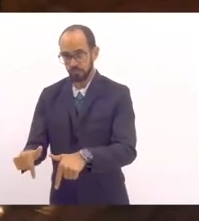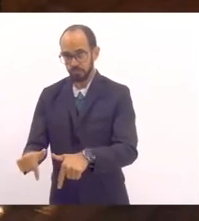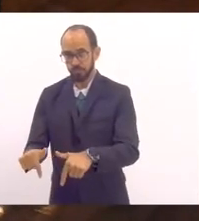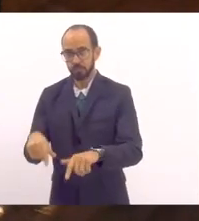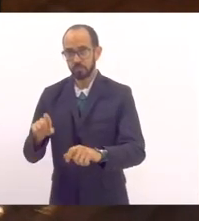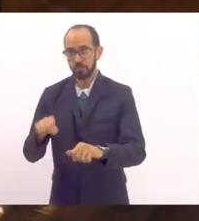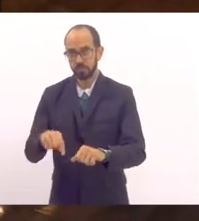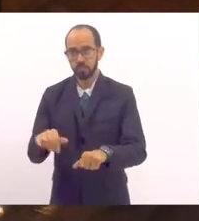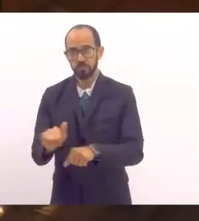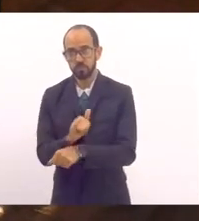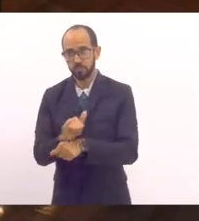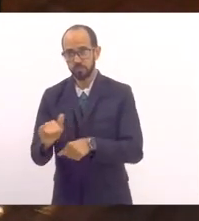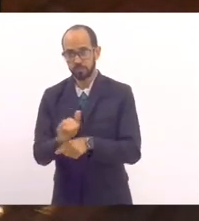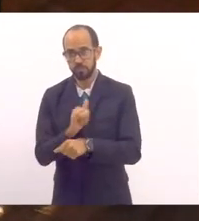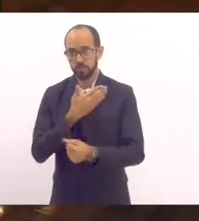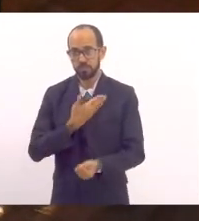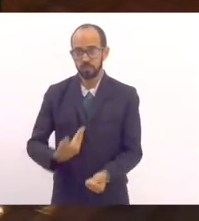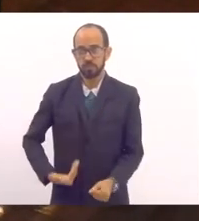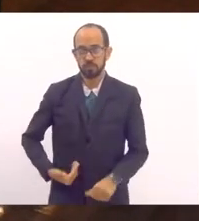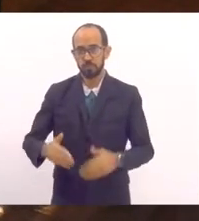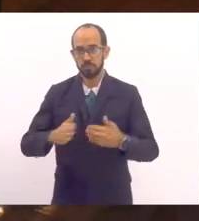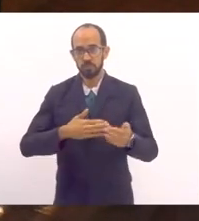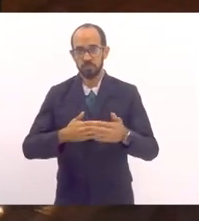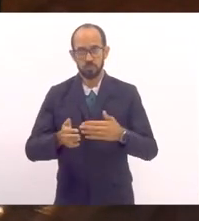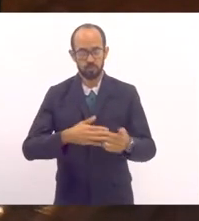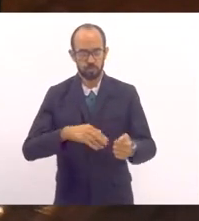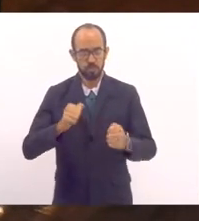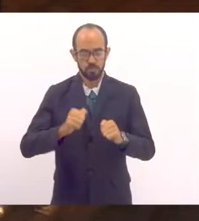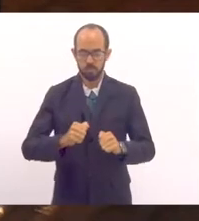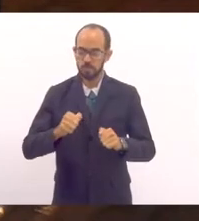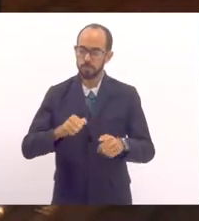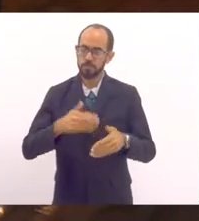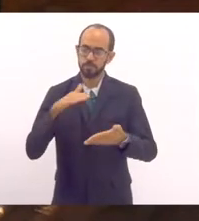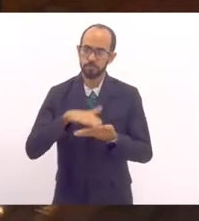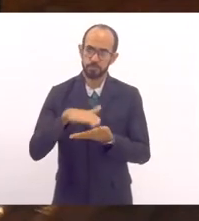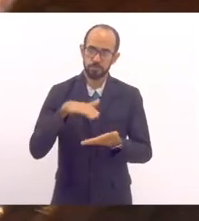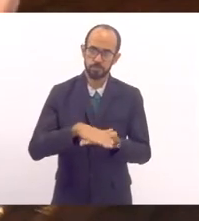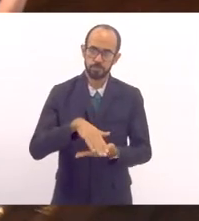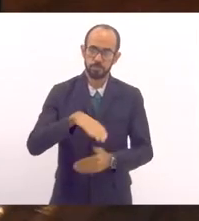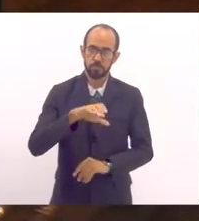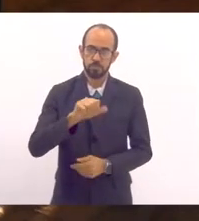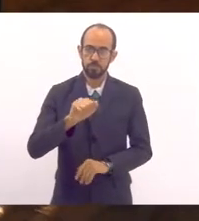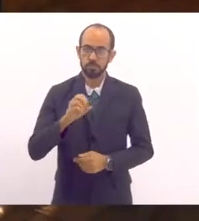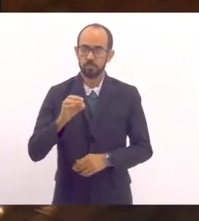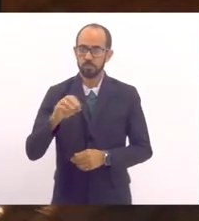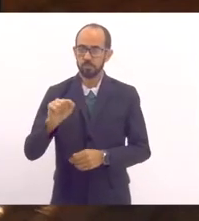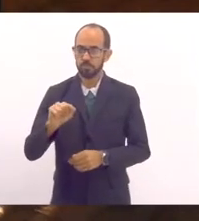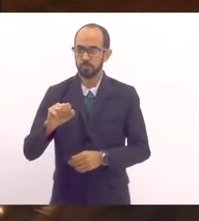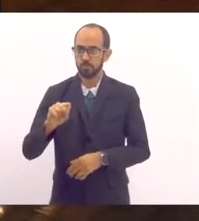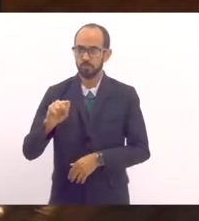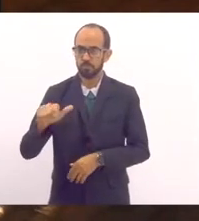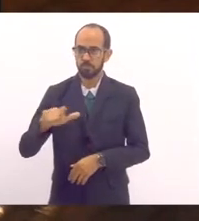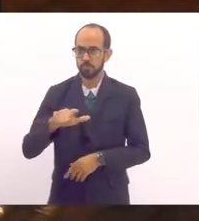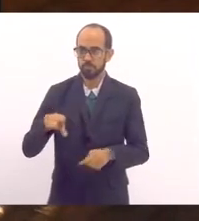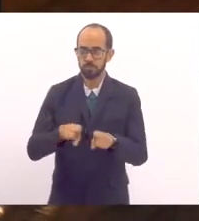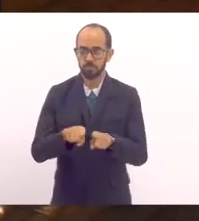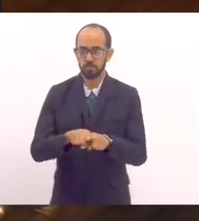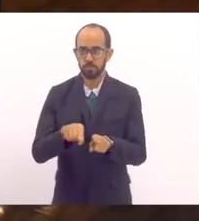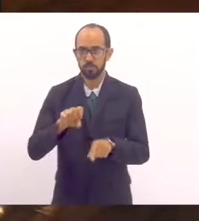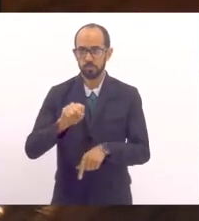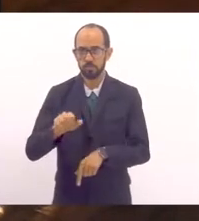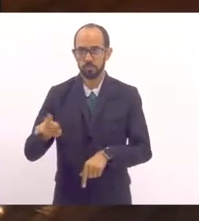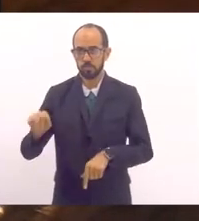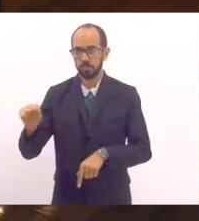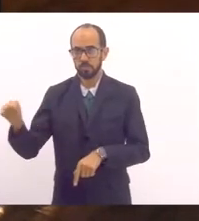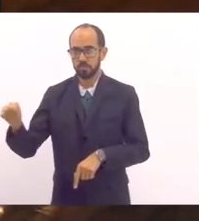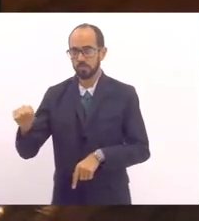sala pode entrar lá no mapa do turismo e tirar uma certidão da Costa do Sol e, atualmente, da Serra Verde Imperial e, no futuro, se